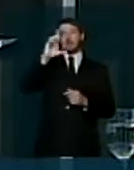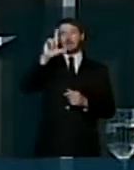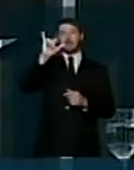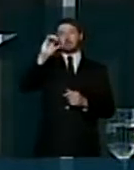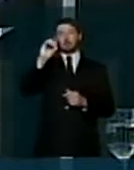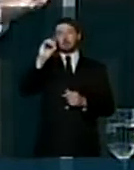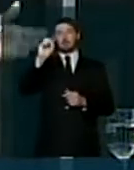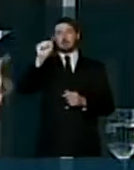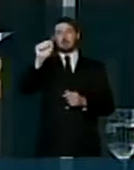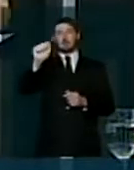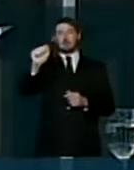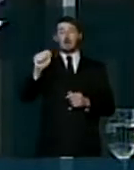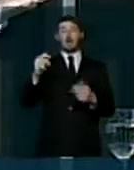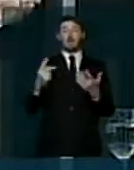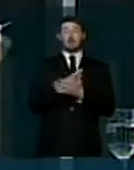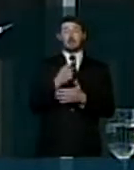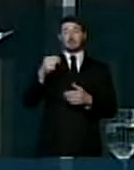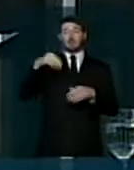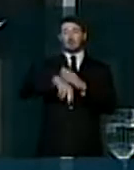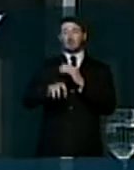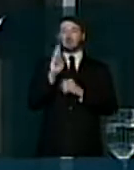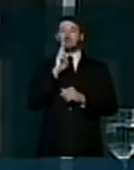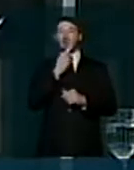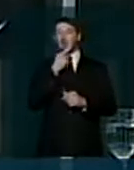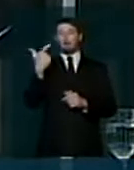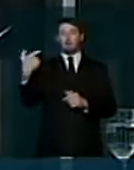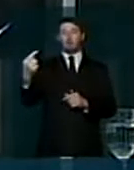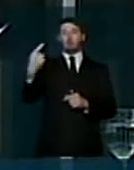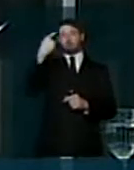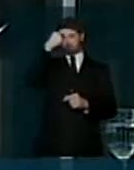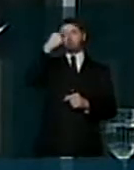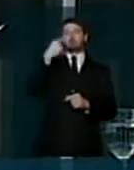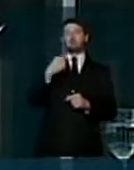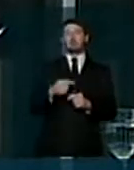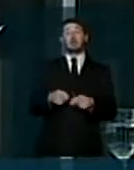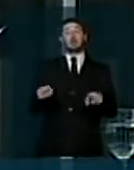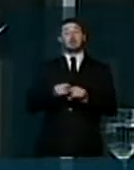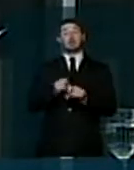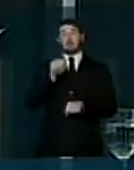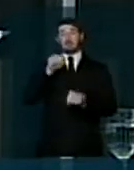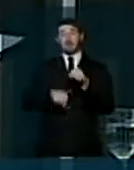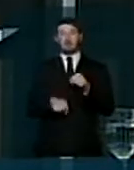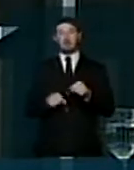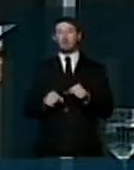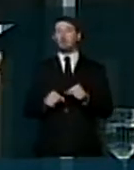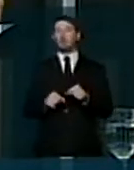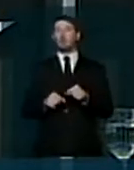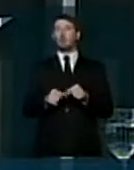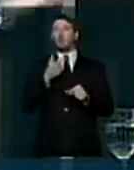Sá, baleado num restaurante em São Luís, e dos assassinatos do